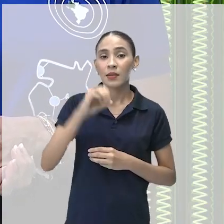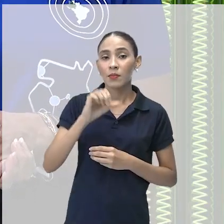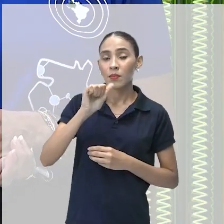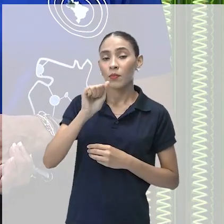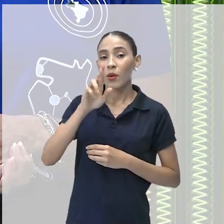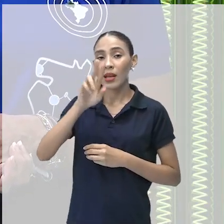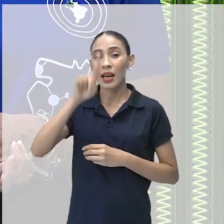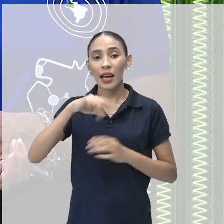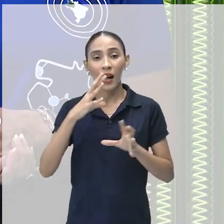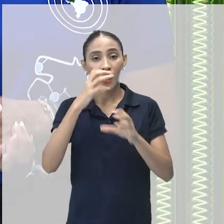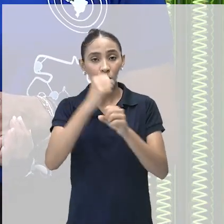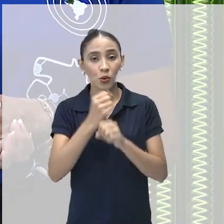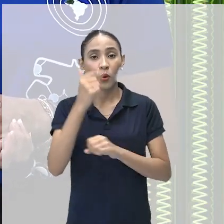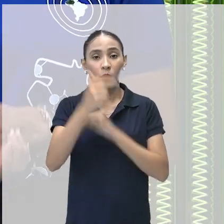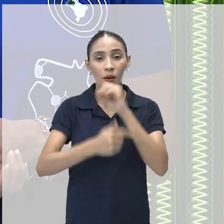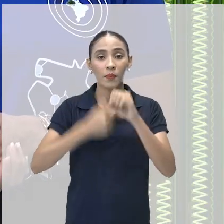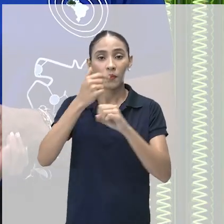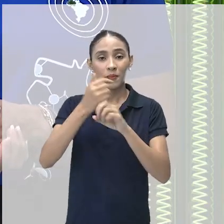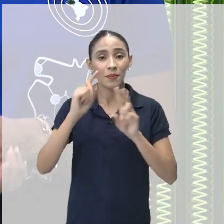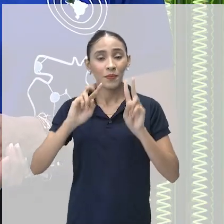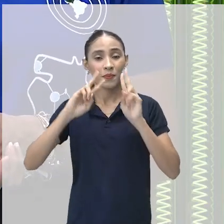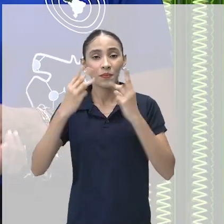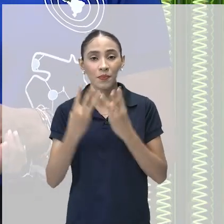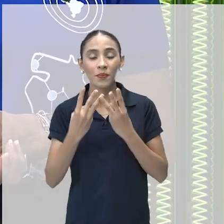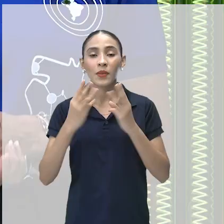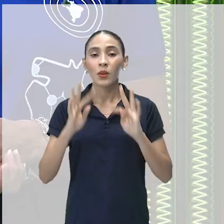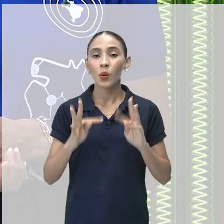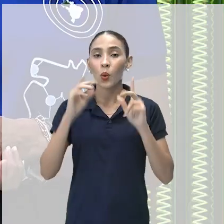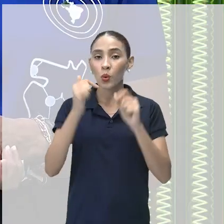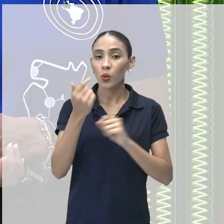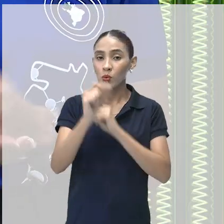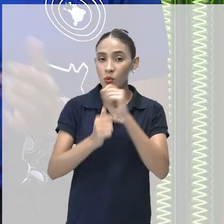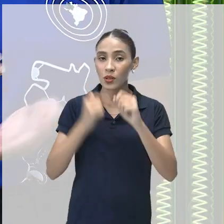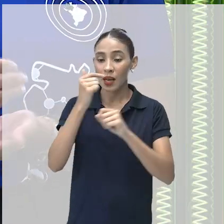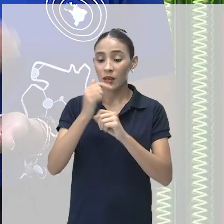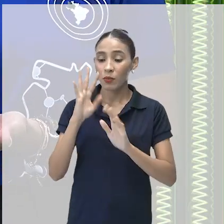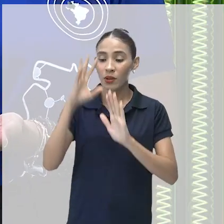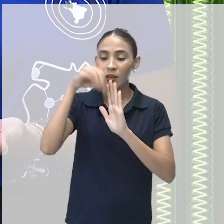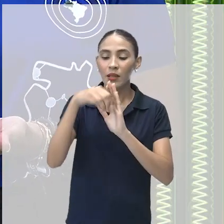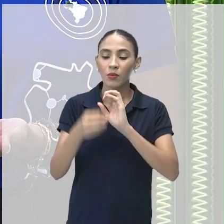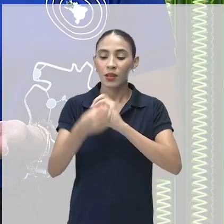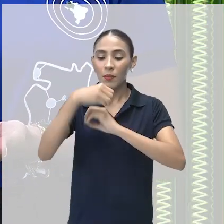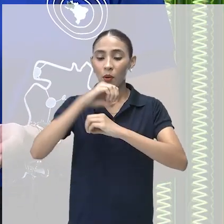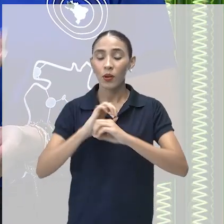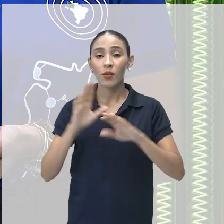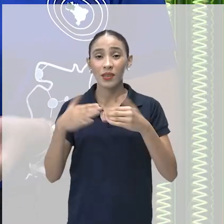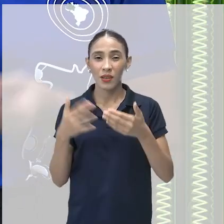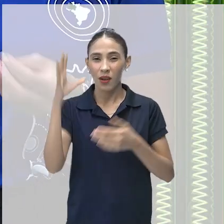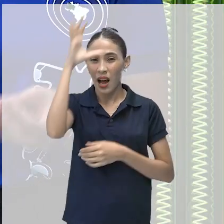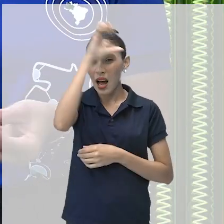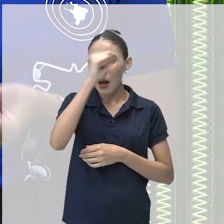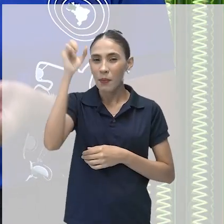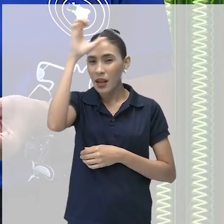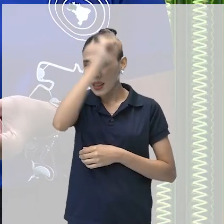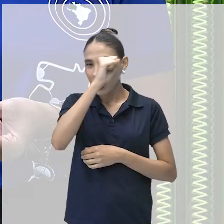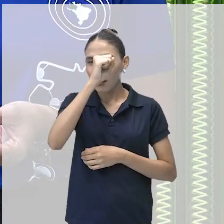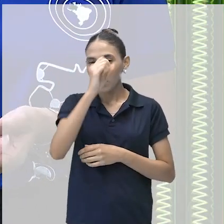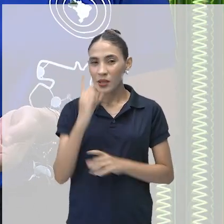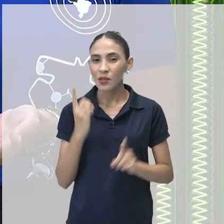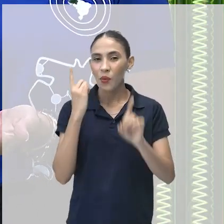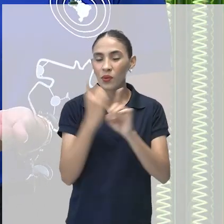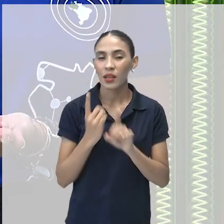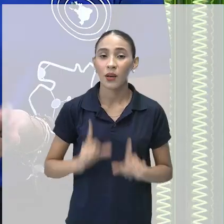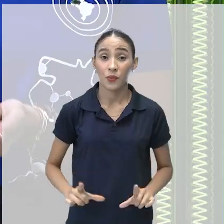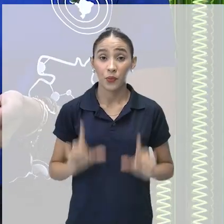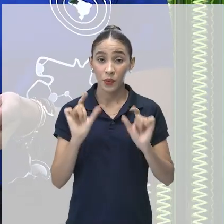soma das massas atômicas de todos os átomos que compõem uma molécula. Então, até então, nós estamos começando a